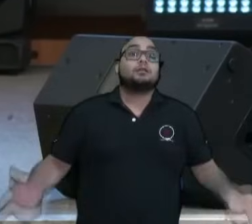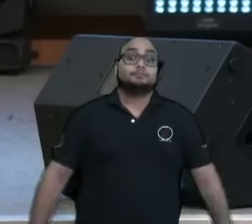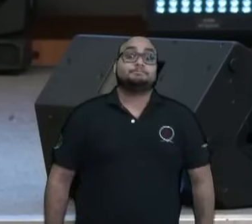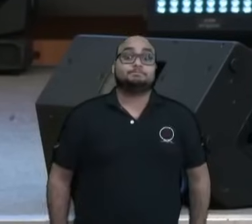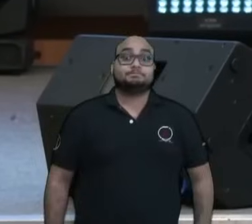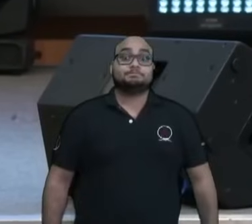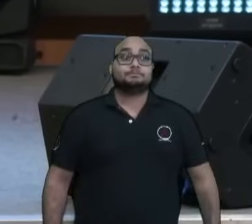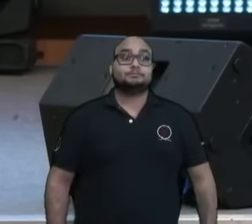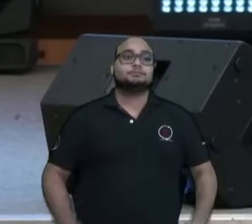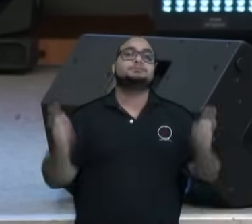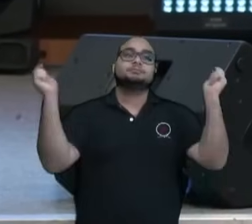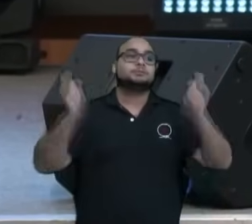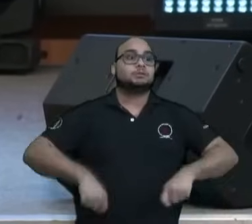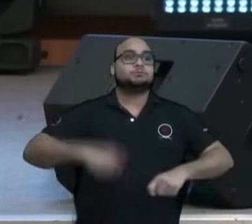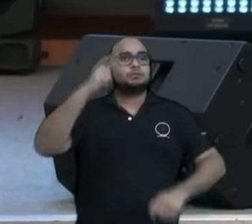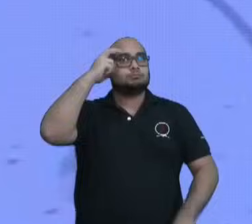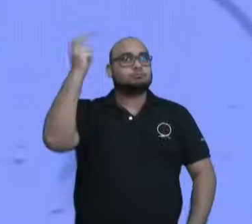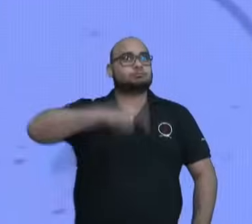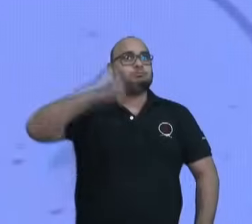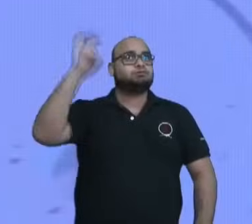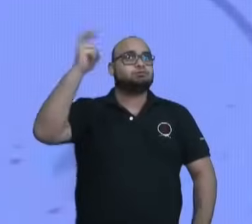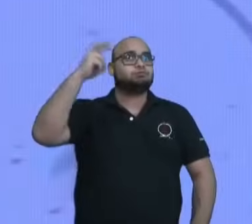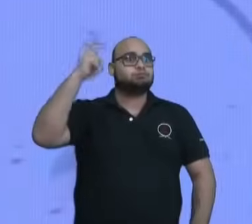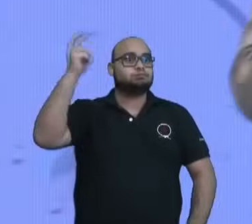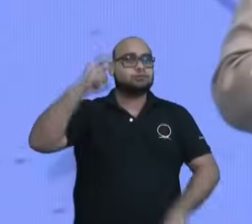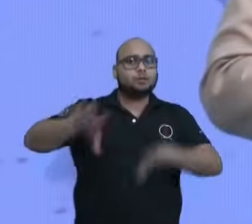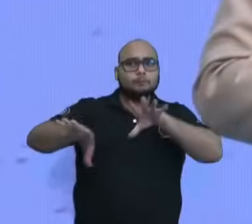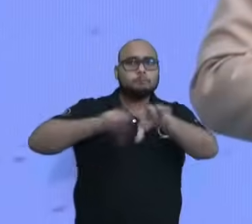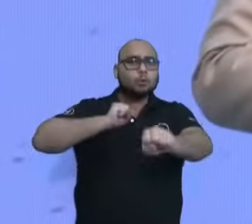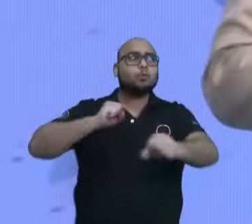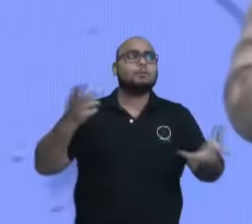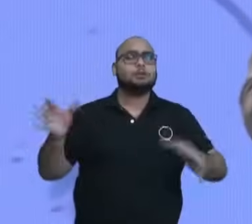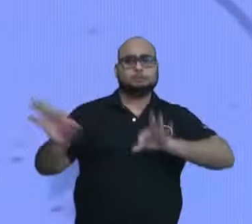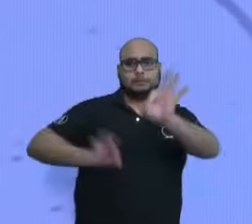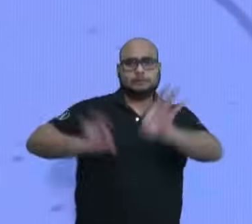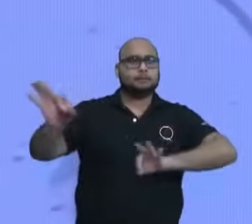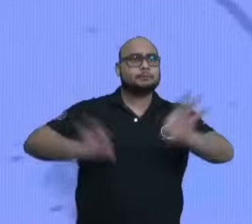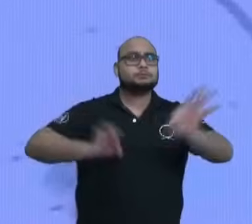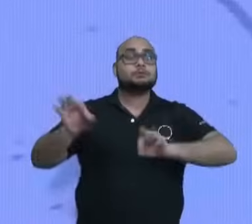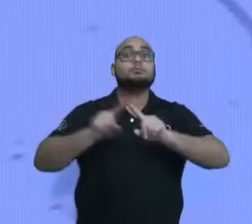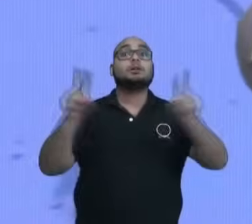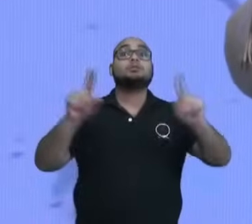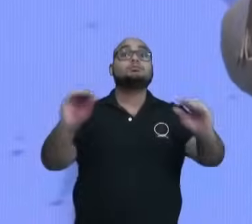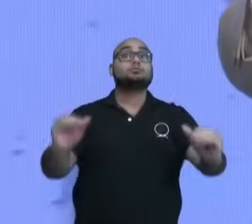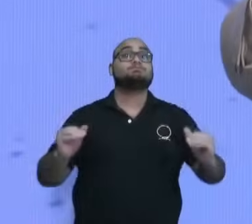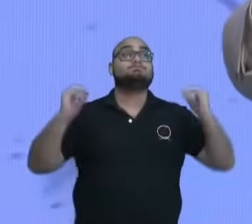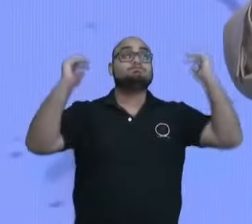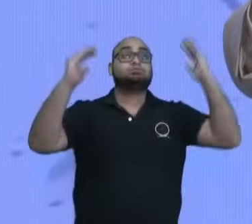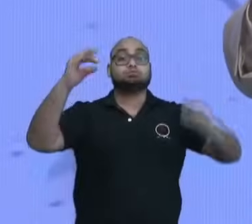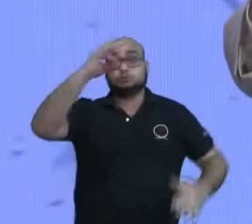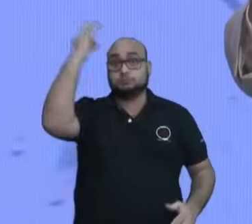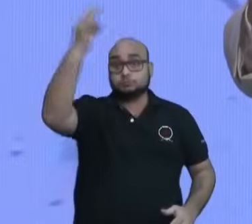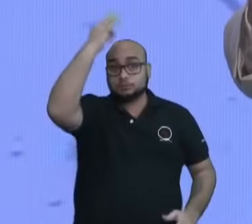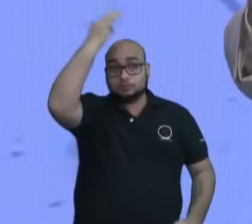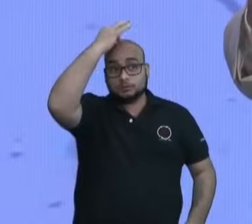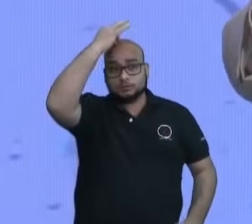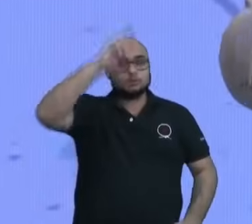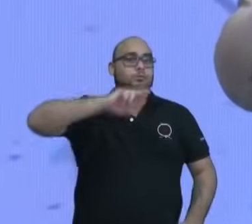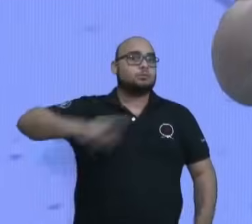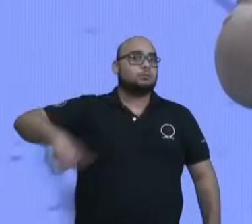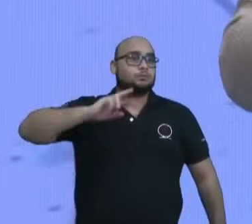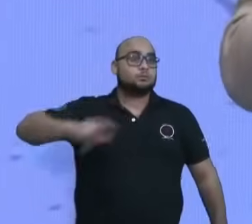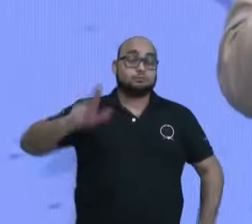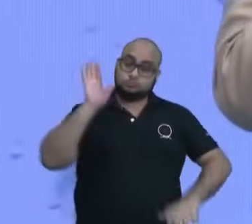pode ter phd pode ser preparado mas não é autoridade espiritual quarto Alerta